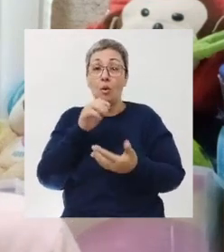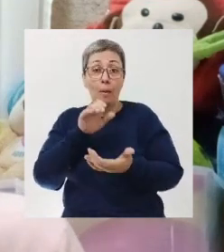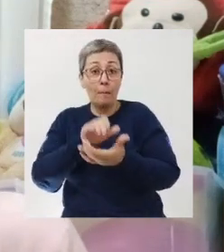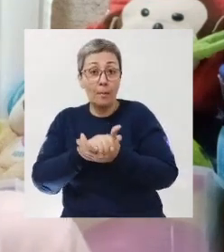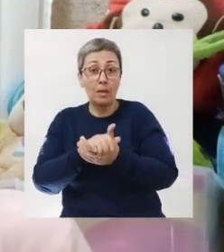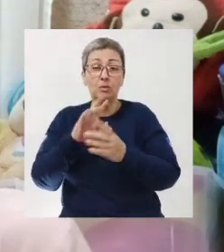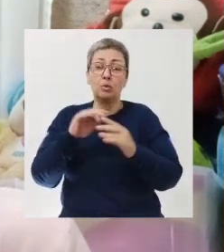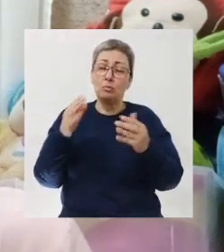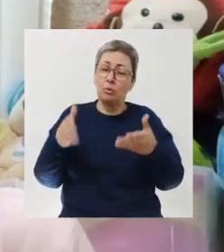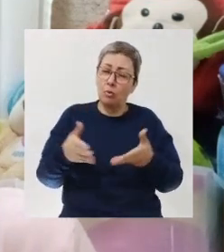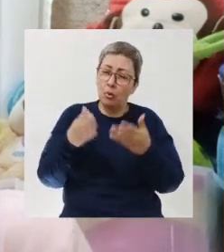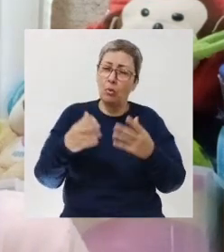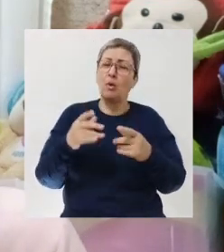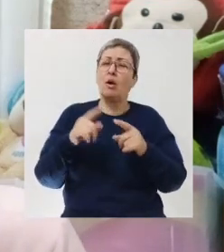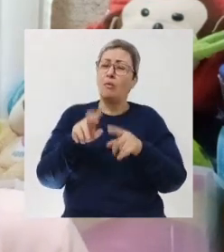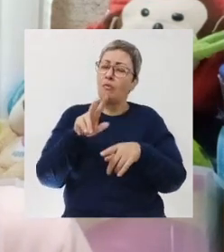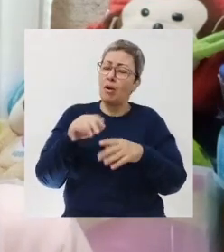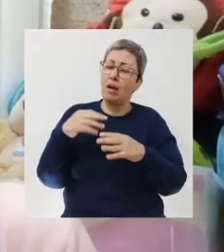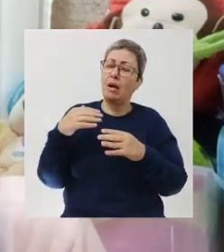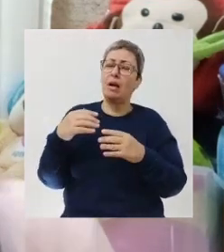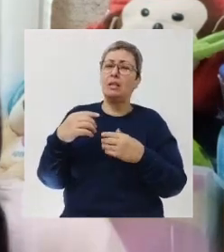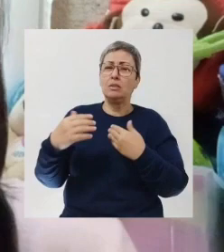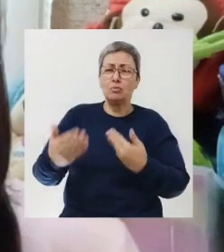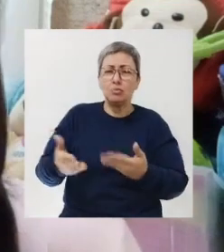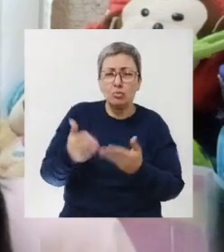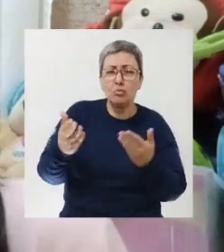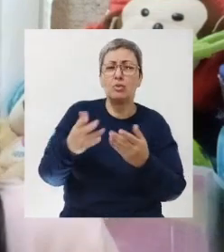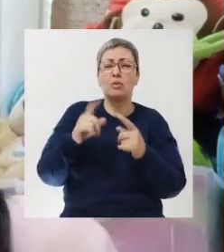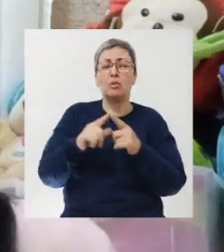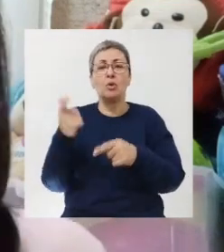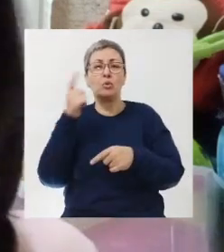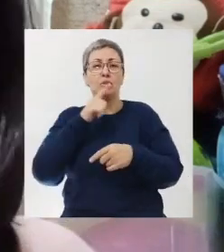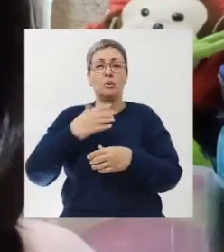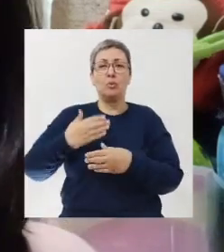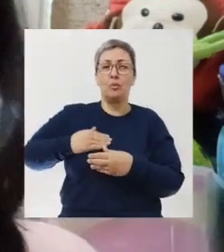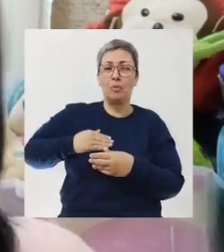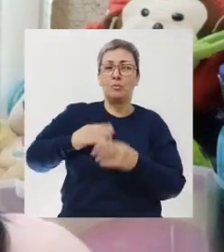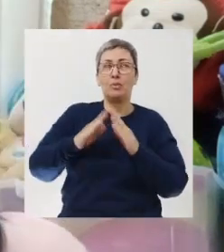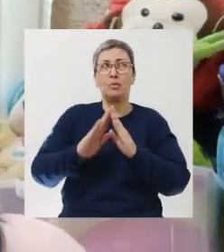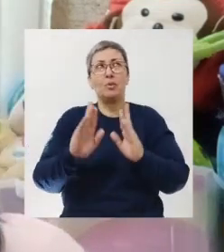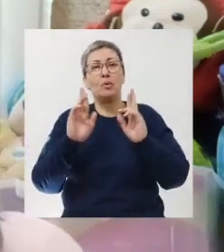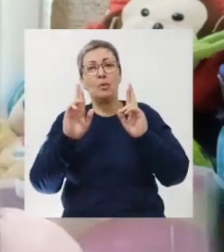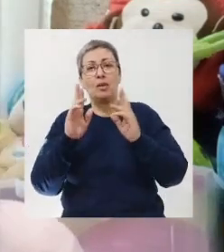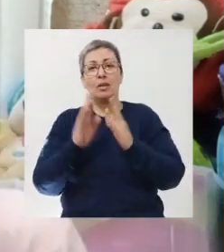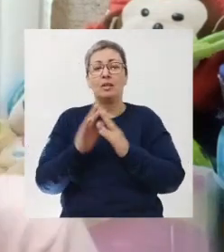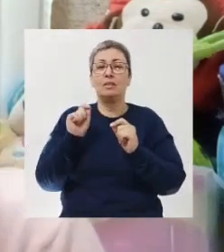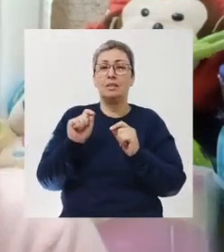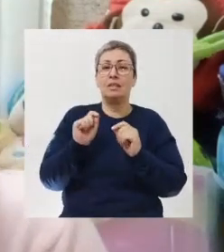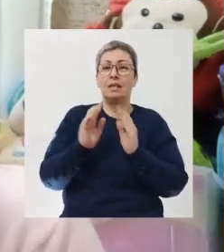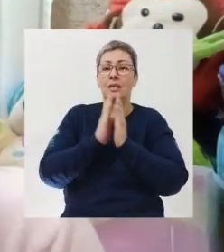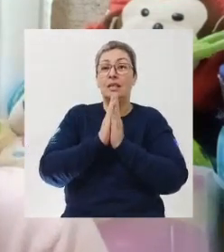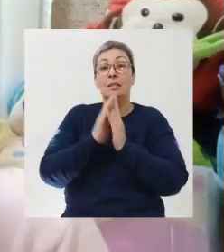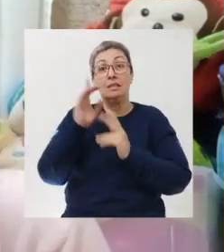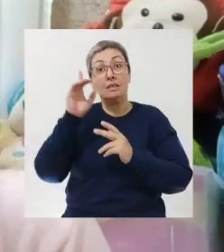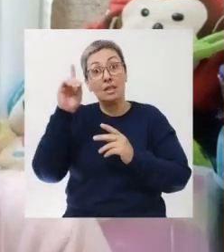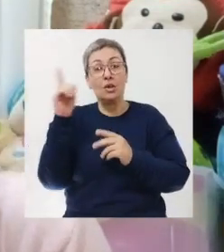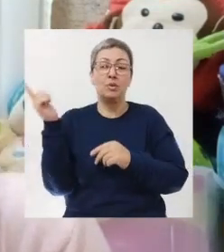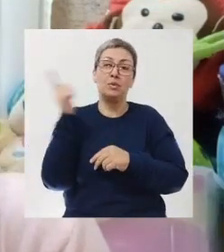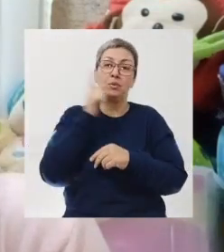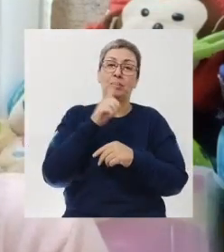meu esposo, todos me encorajando, não, você vai conseguir. E aí a gente conseguiu amamentar o Miguel, graças a Deus eu